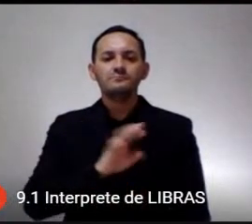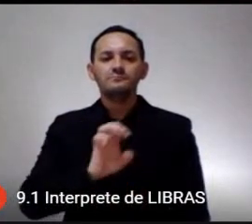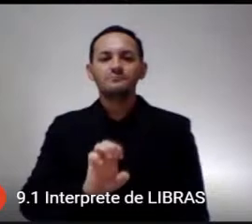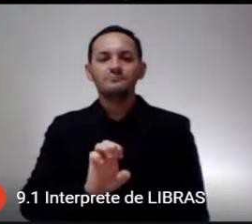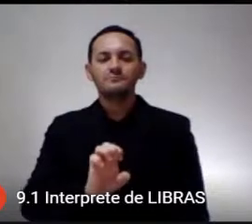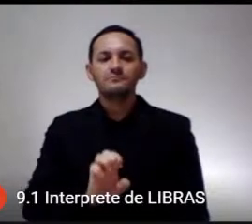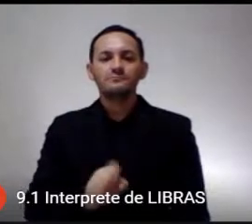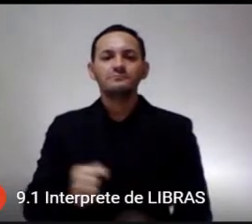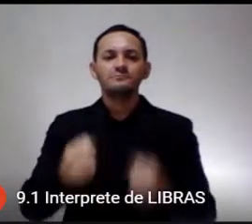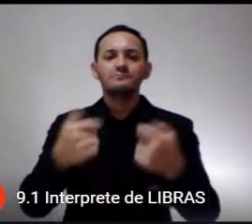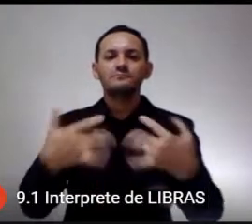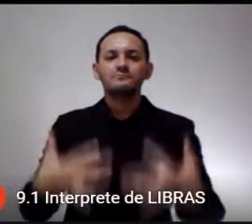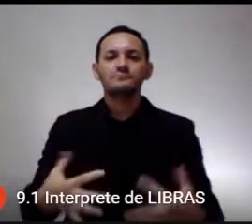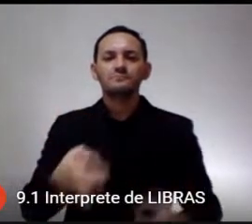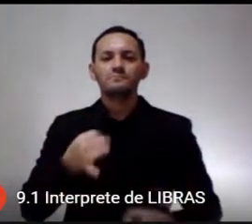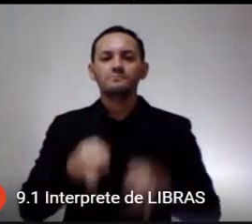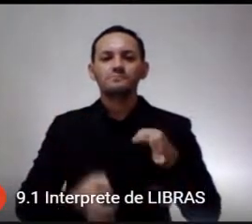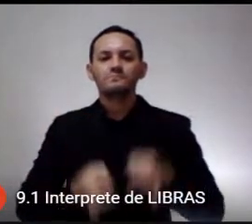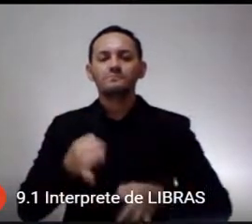com a palavra, o eminente relator.